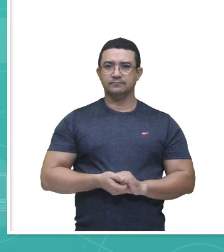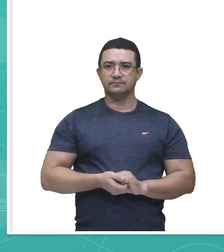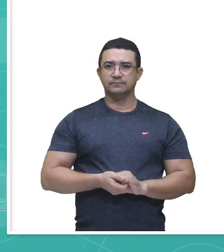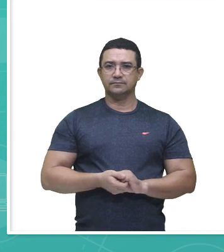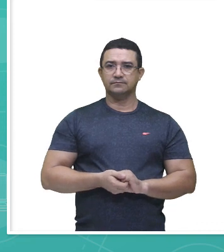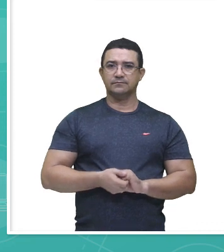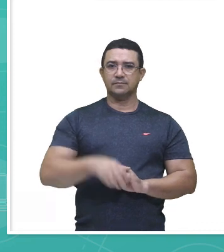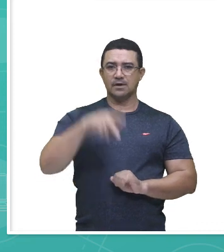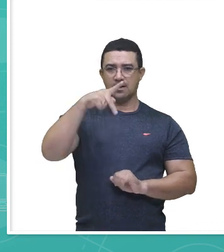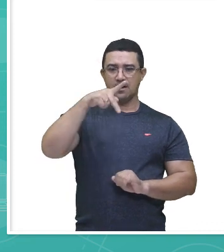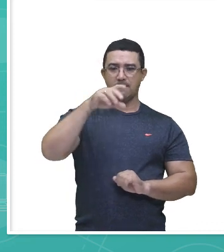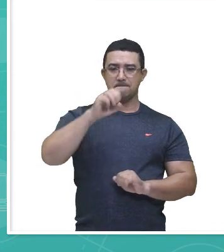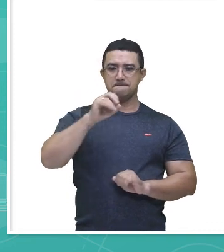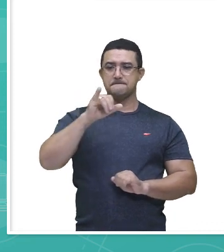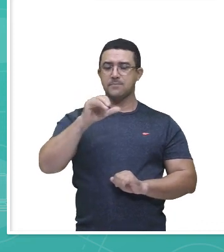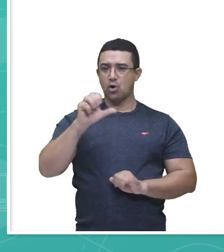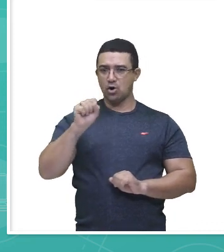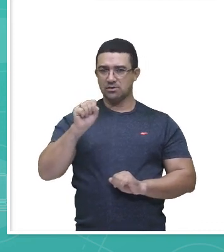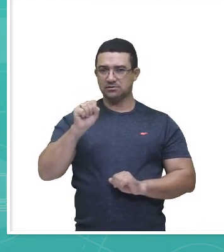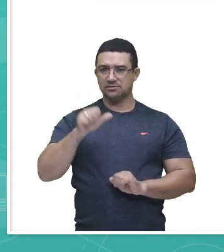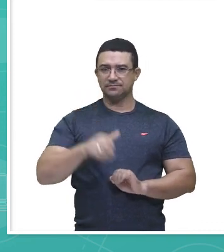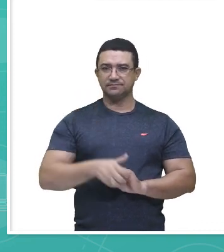pois